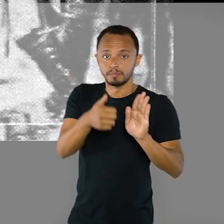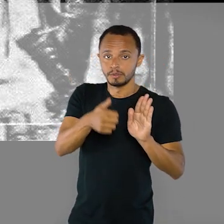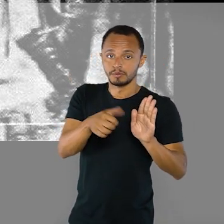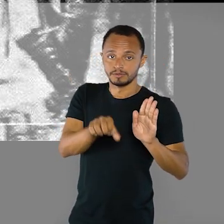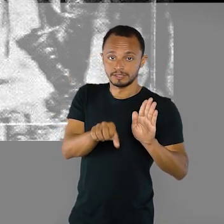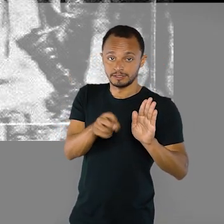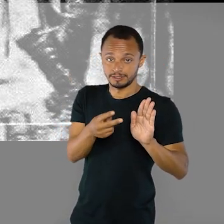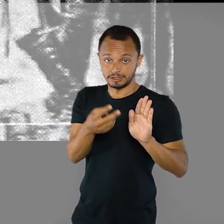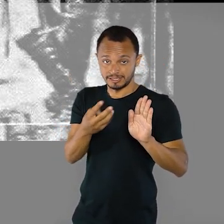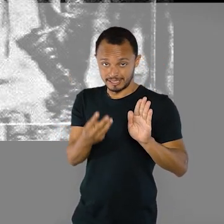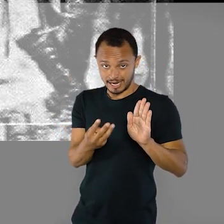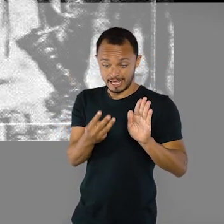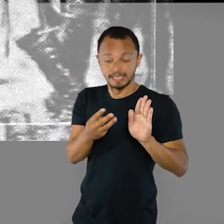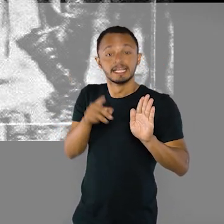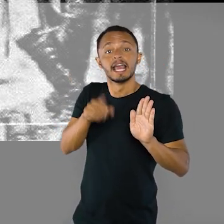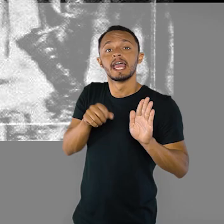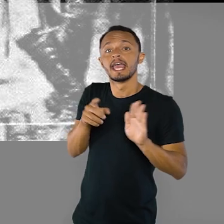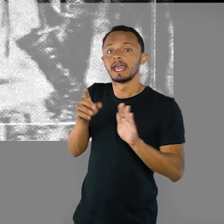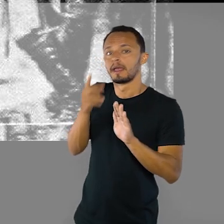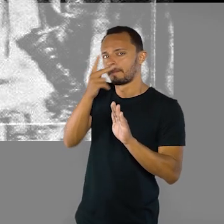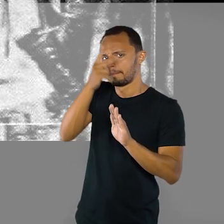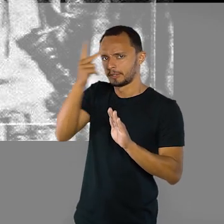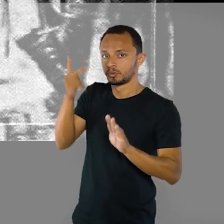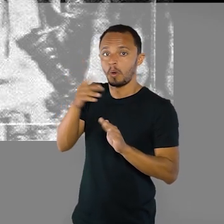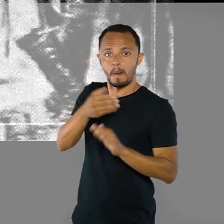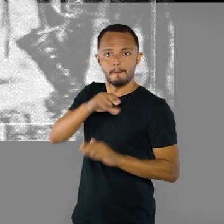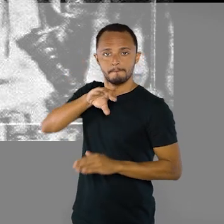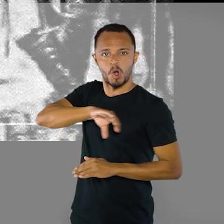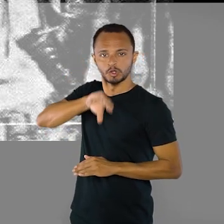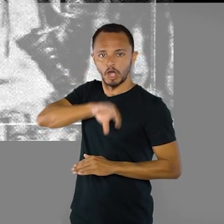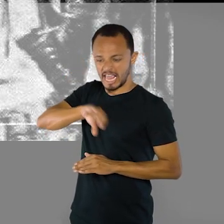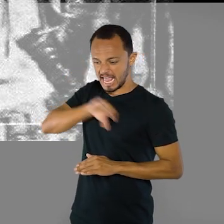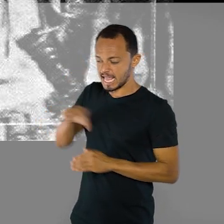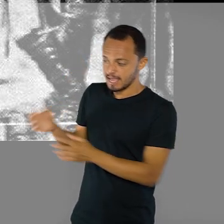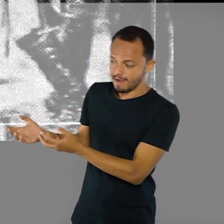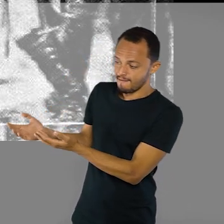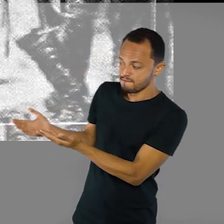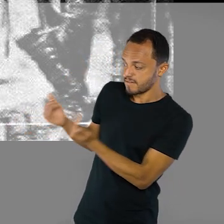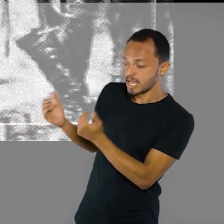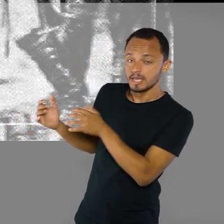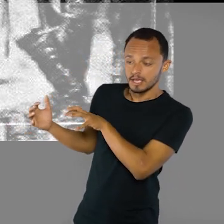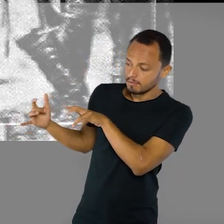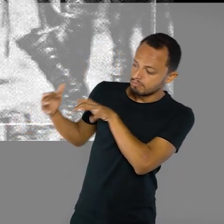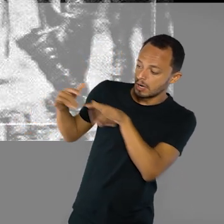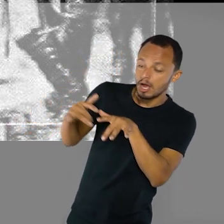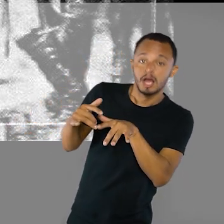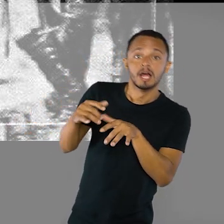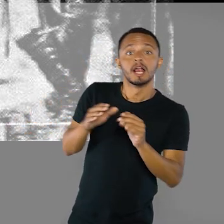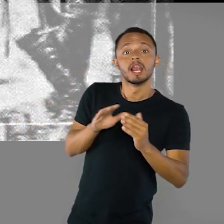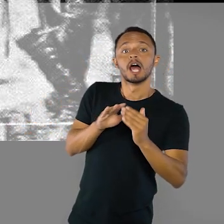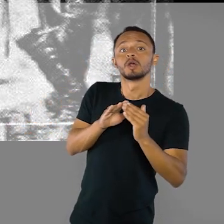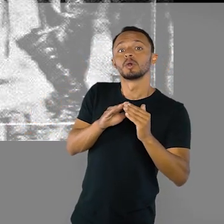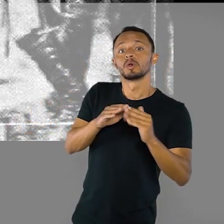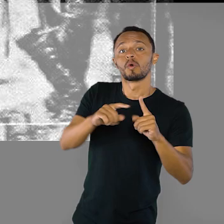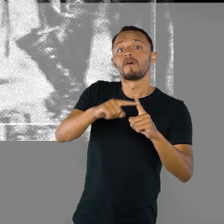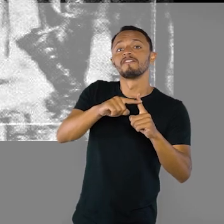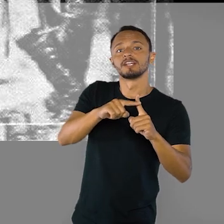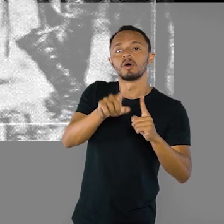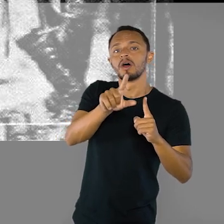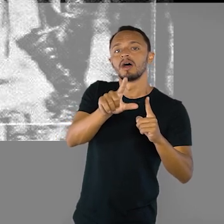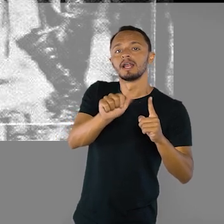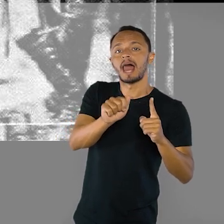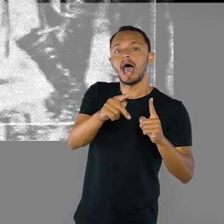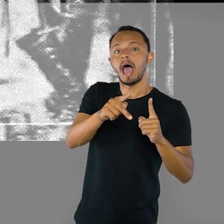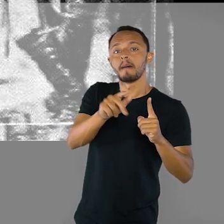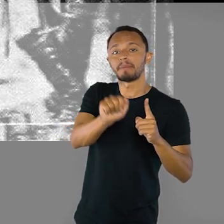1923, tentou impedir a entrada das tropas portuguesas no convento da Lapa, o qual ela era a soror, né, a responsável